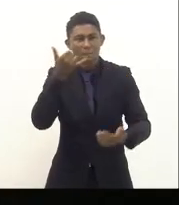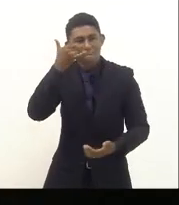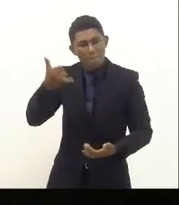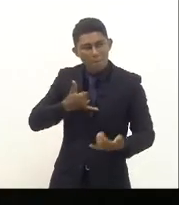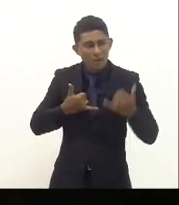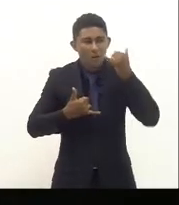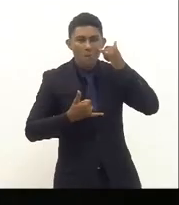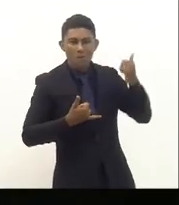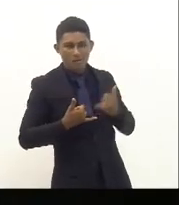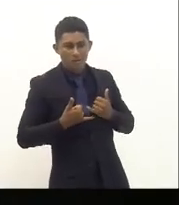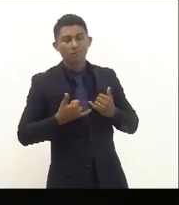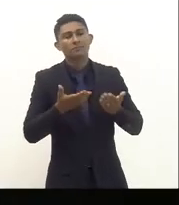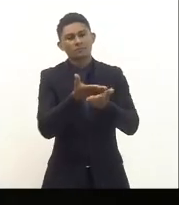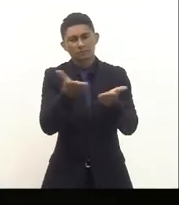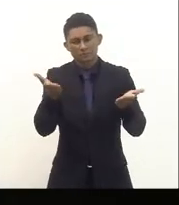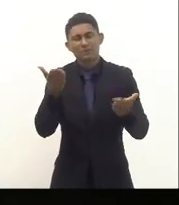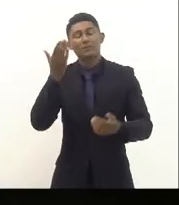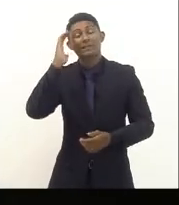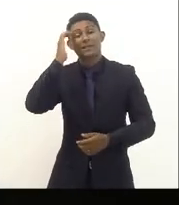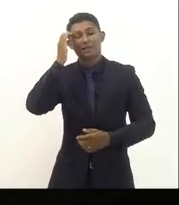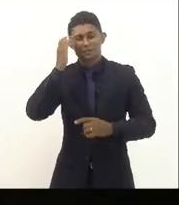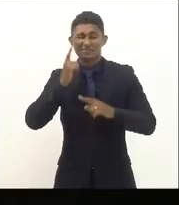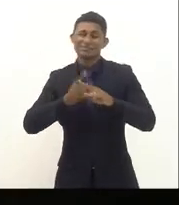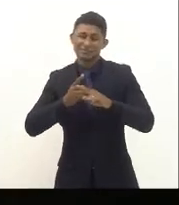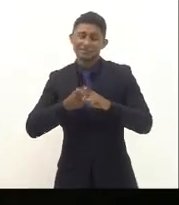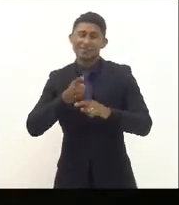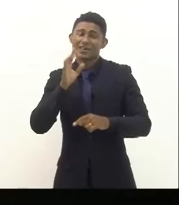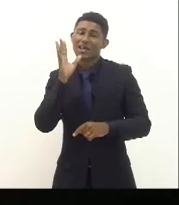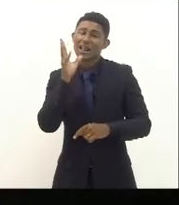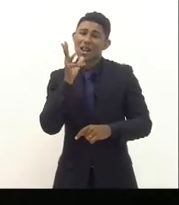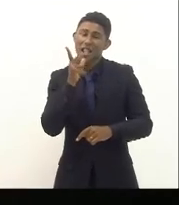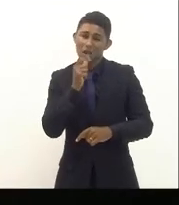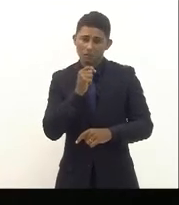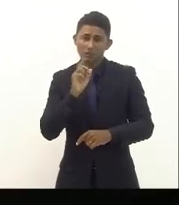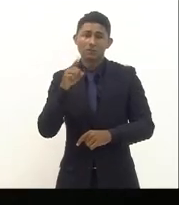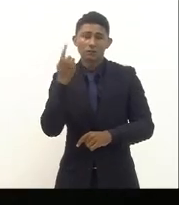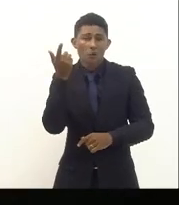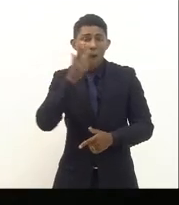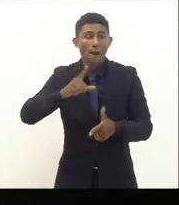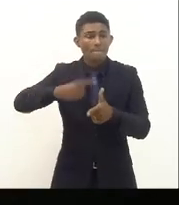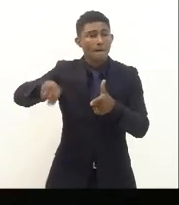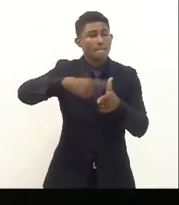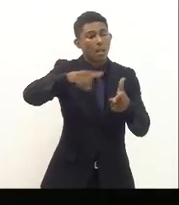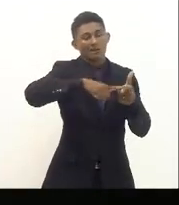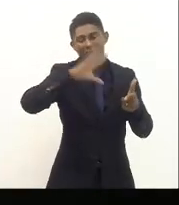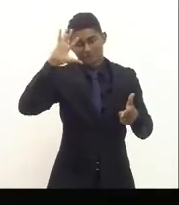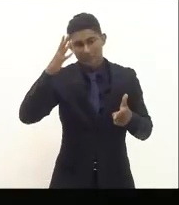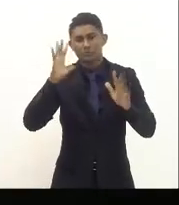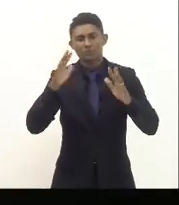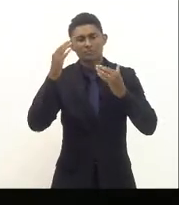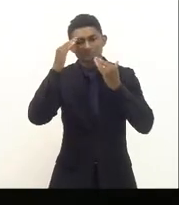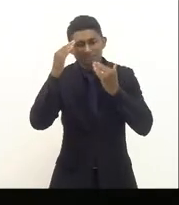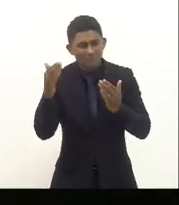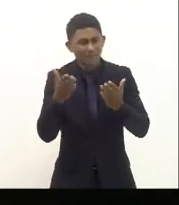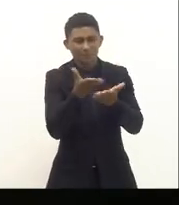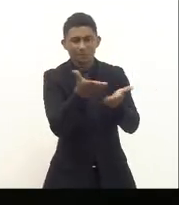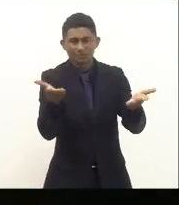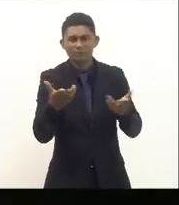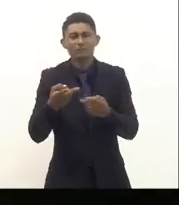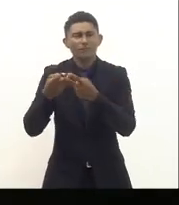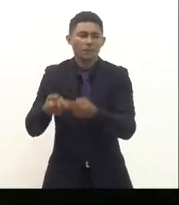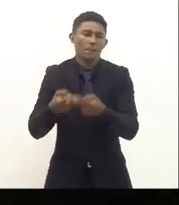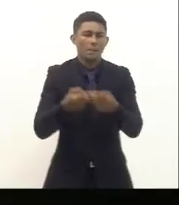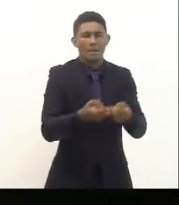Que entenderam porque realmente demorou um um tempo para gente conseguir resolver essa situação mas eu quero agradecer aí a